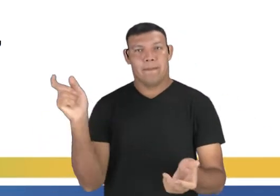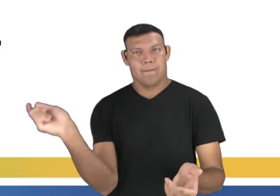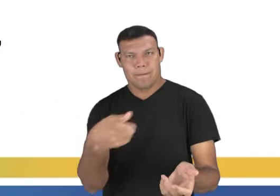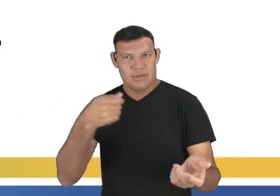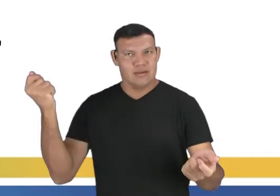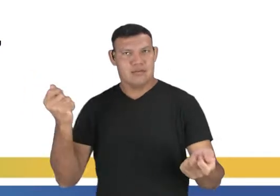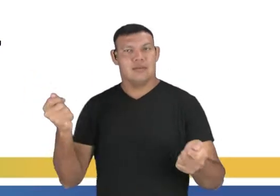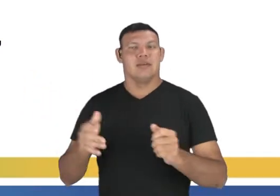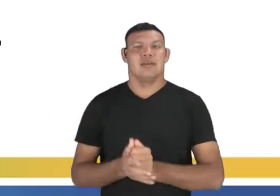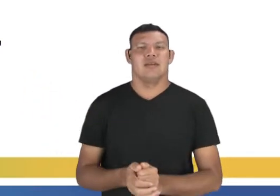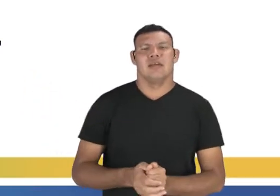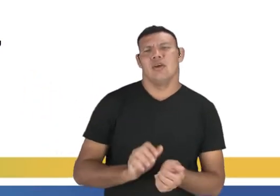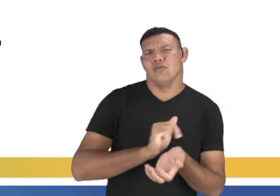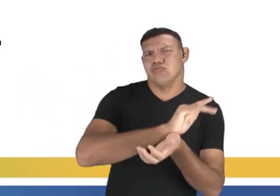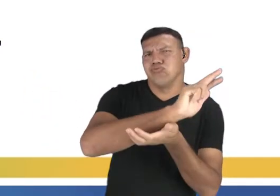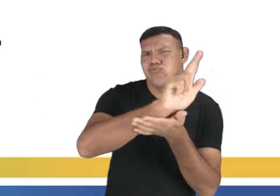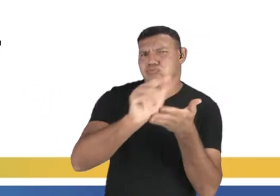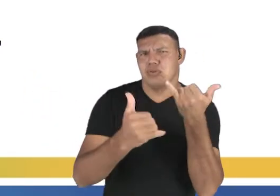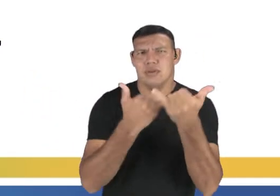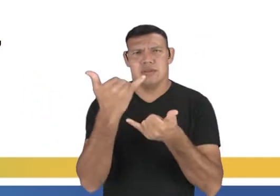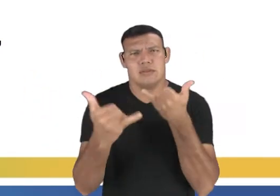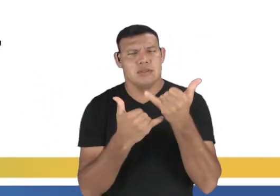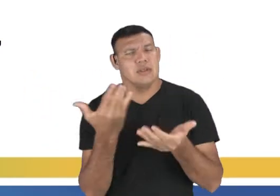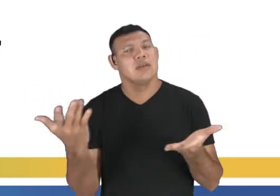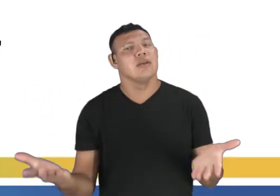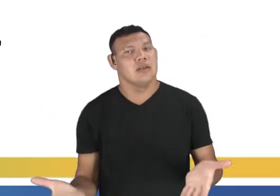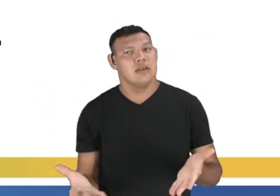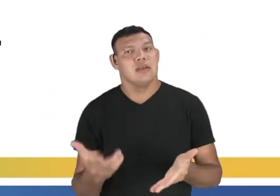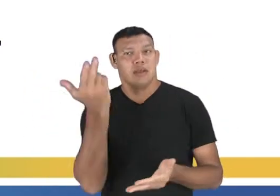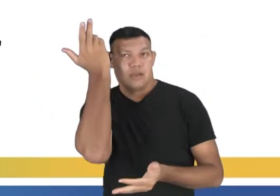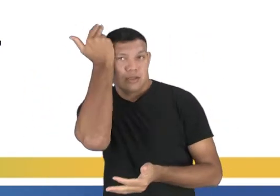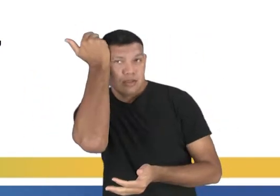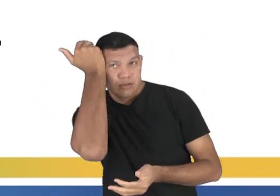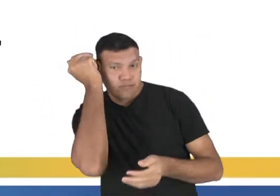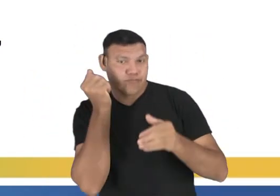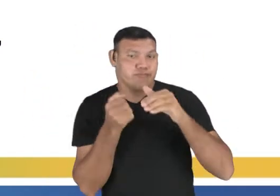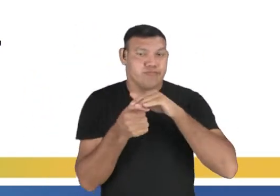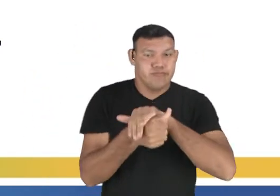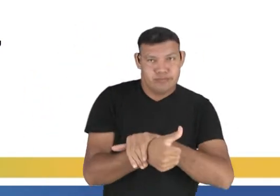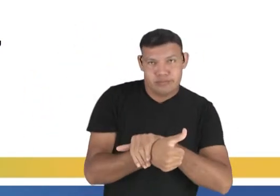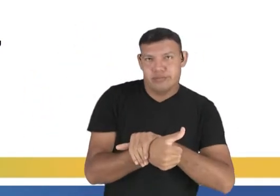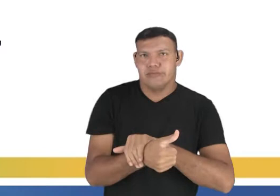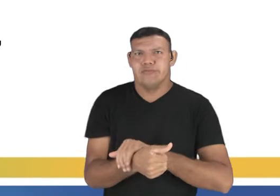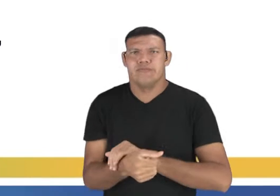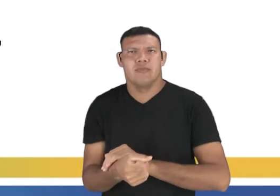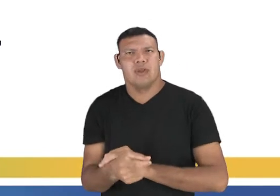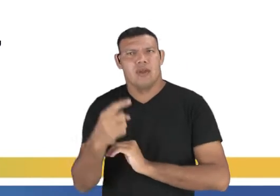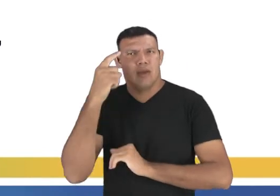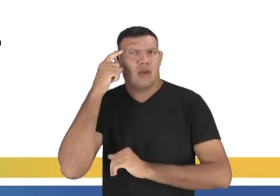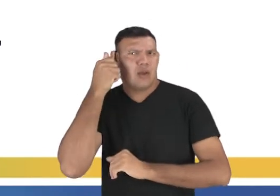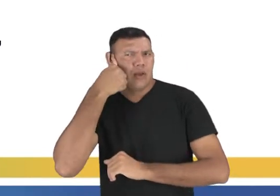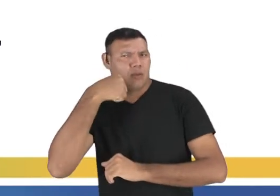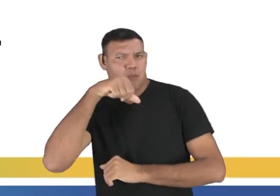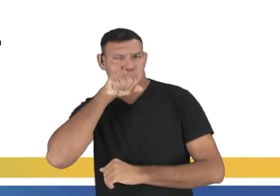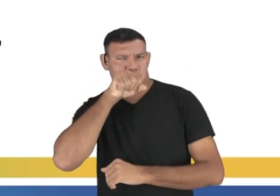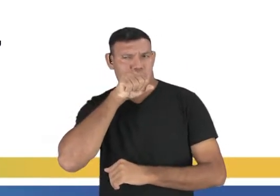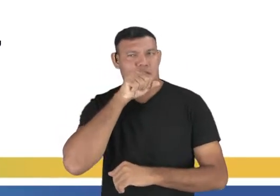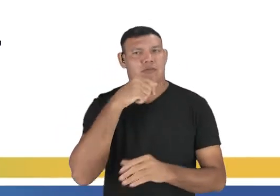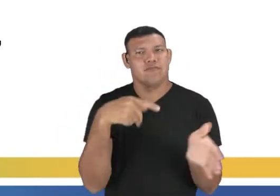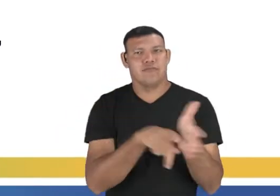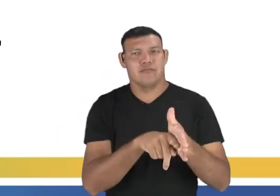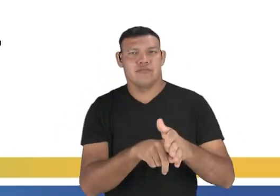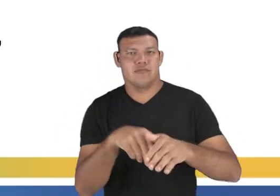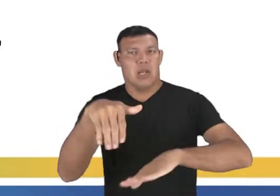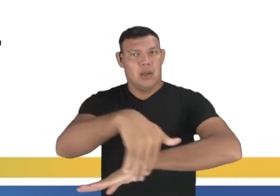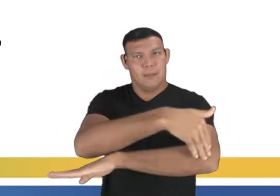pipas, corre-cutia, esconde-esconde, pega-pega, coelhinho sai da toca, mãe da rua, que é uma brincadeira que o professor gosta muito.